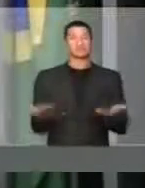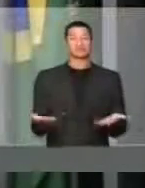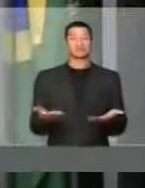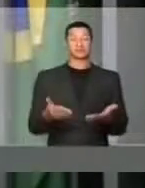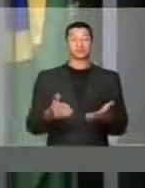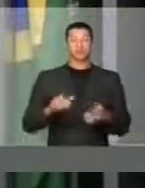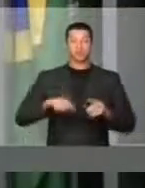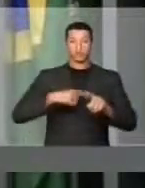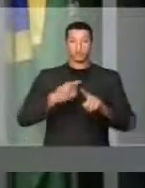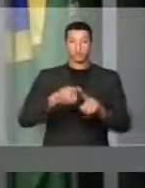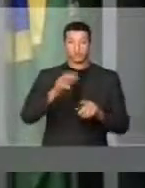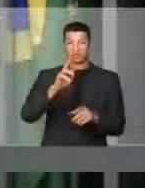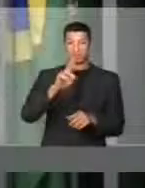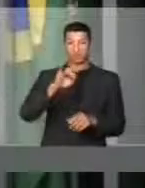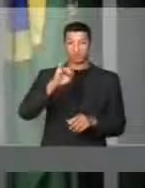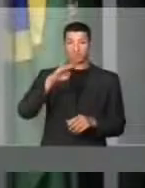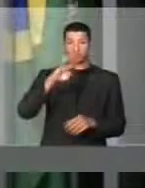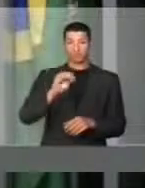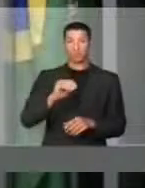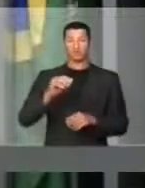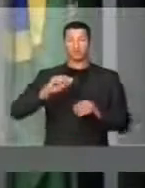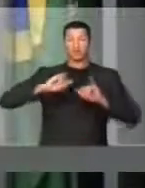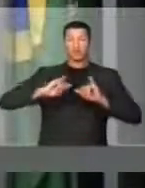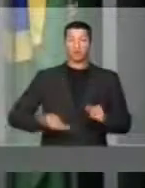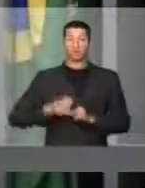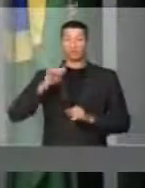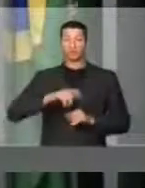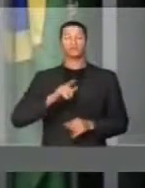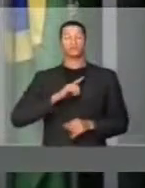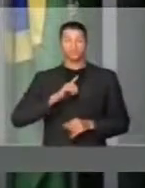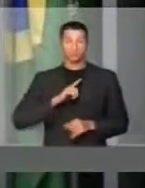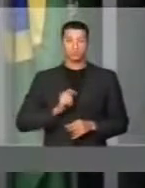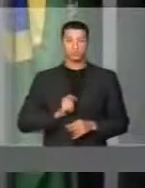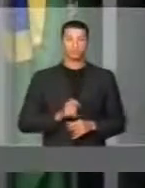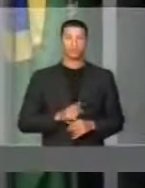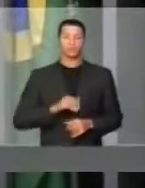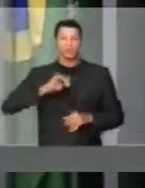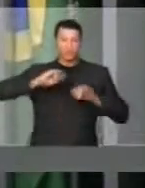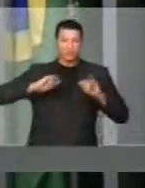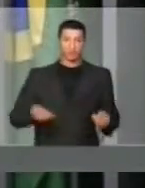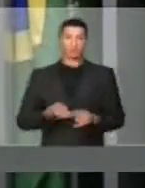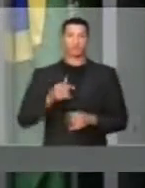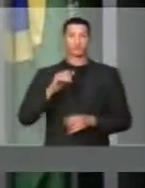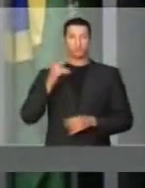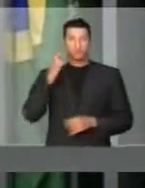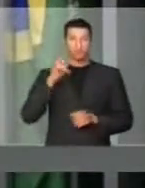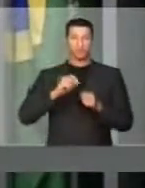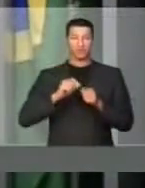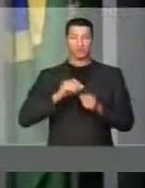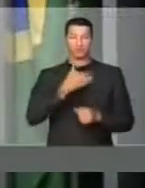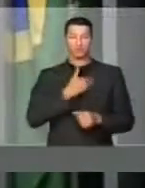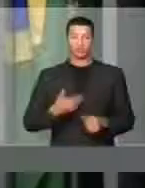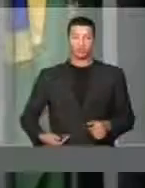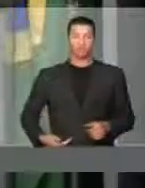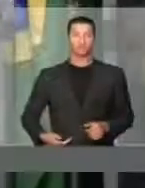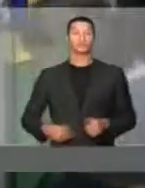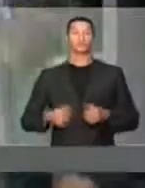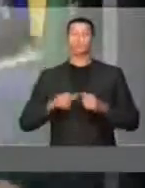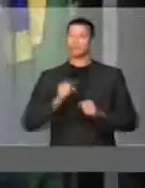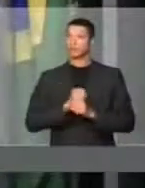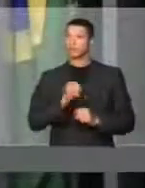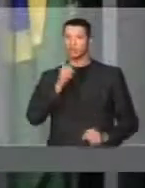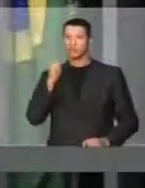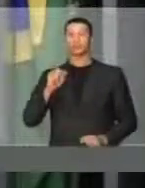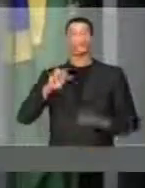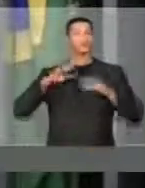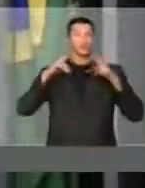simplesmente aumentar tributos. A chance existiu. Oportunidades para fazer um governo